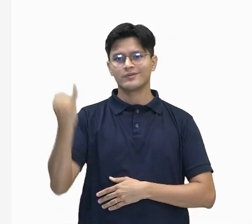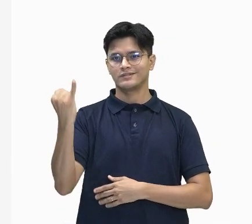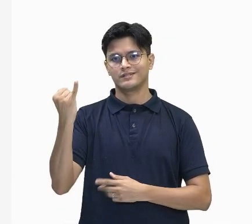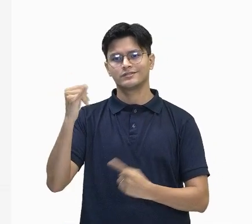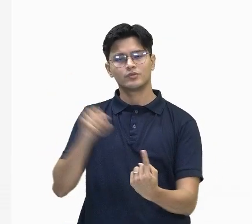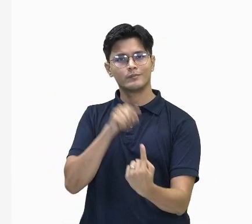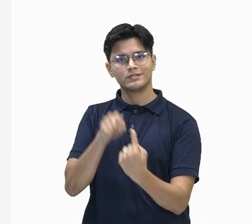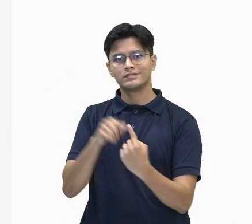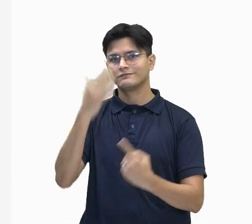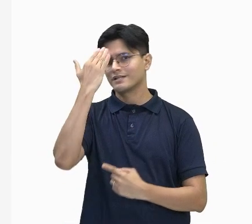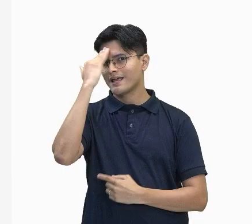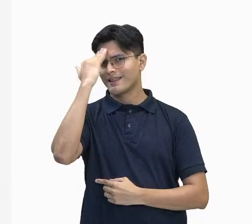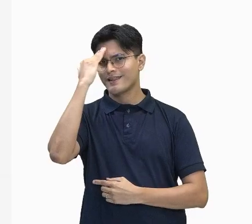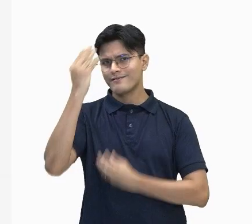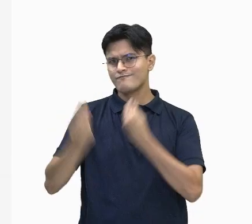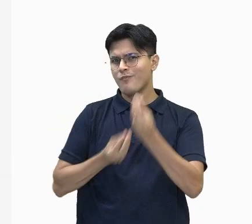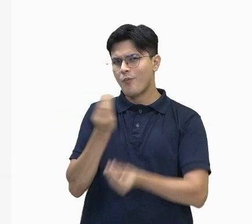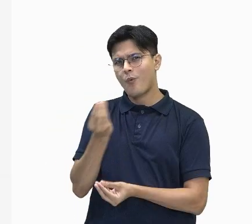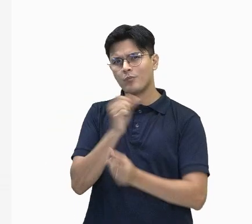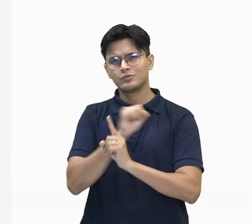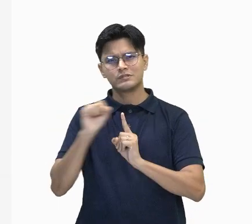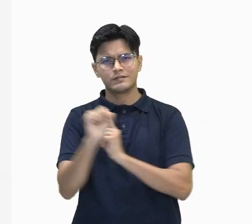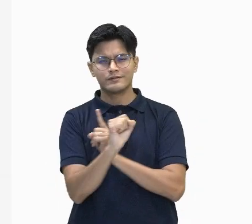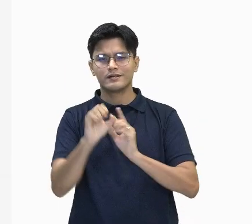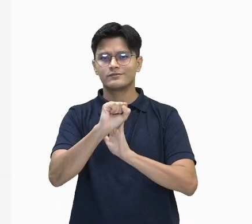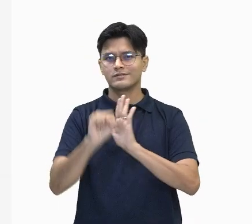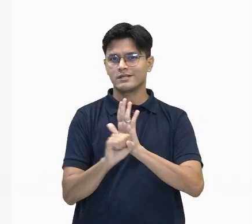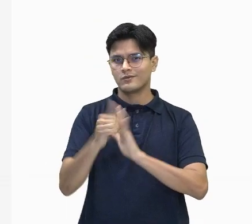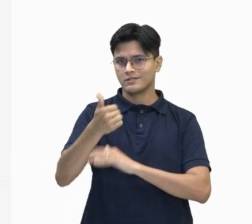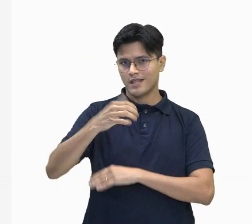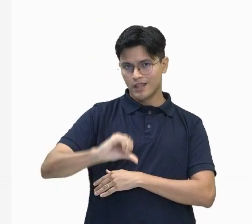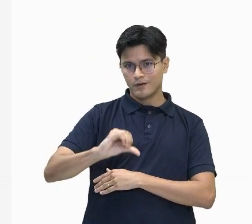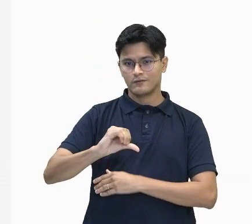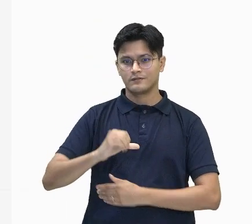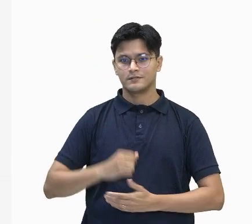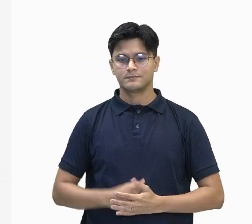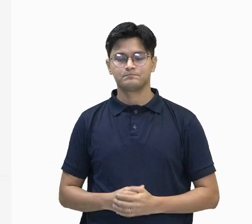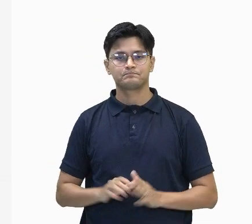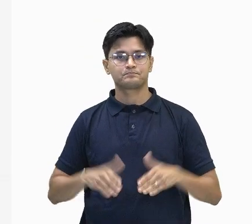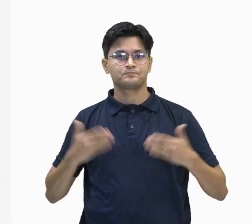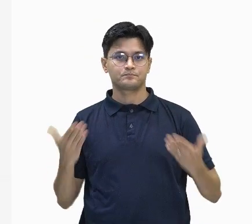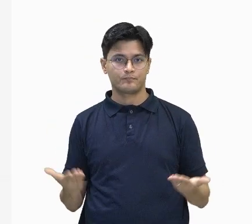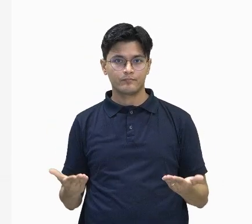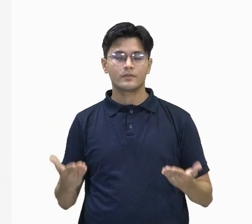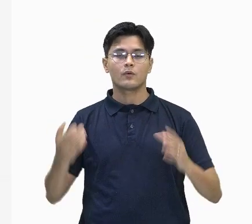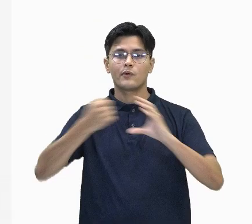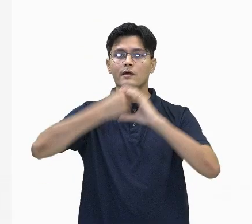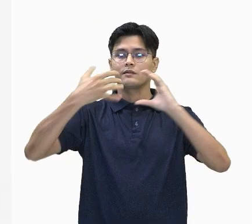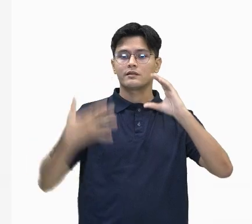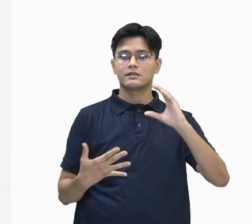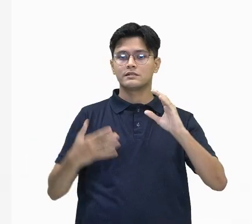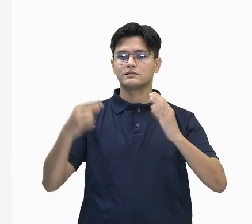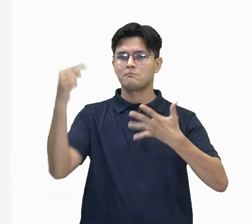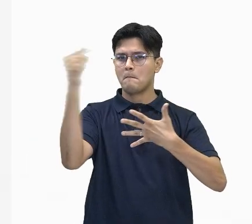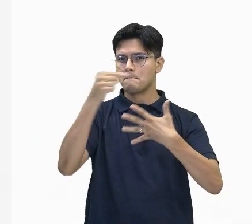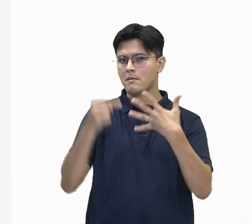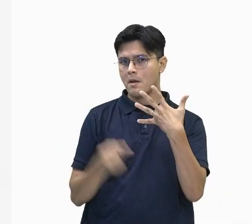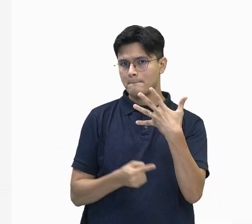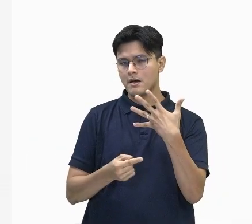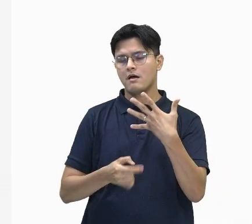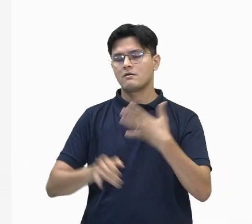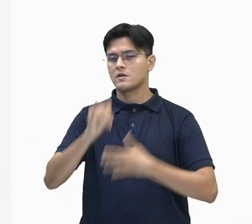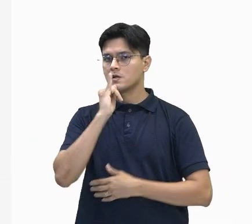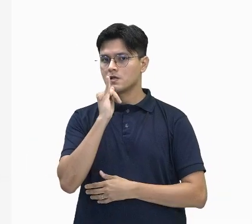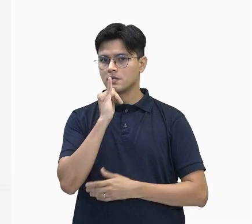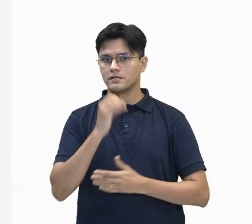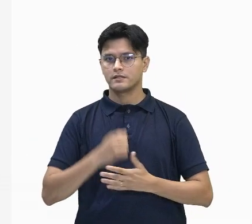do século XIX. Então, nós temos como características, né, a